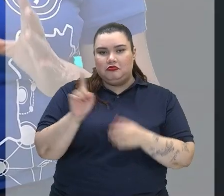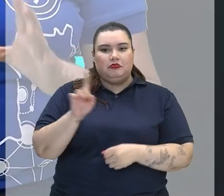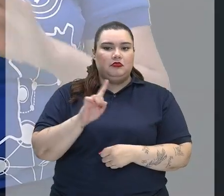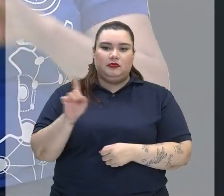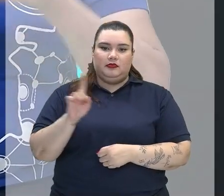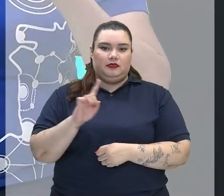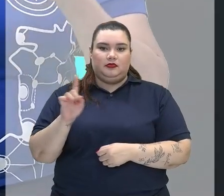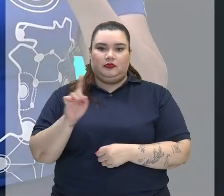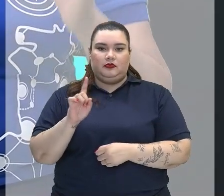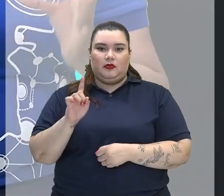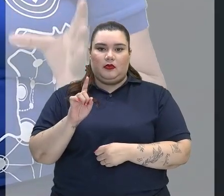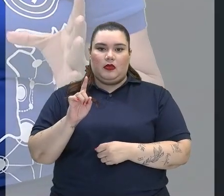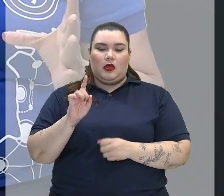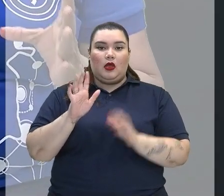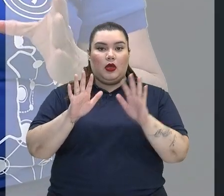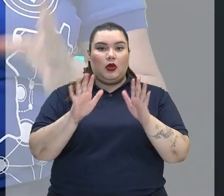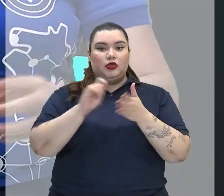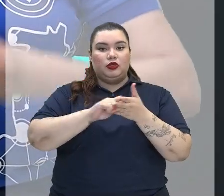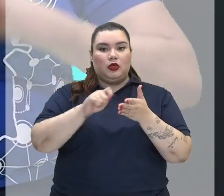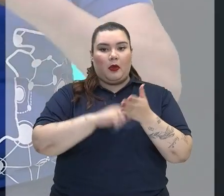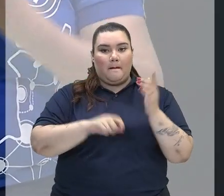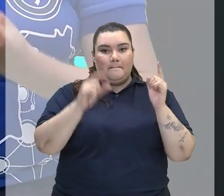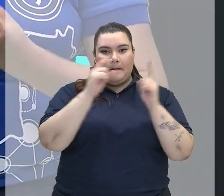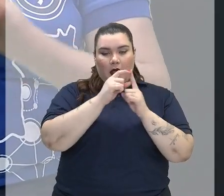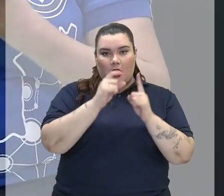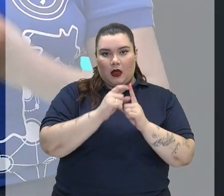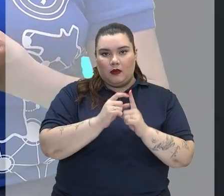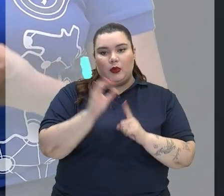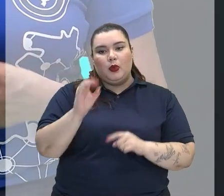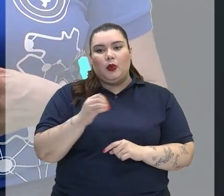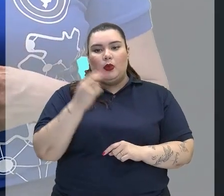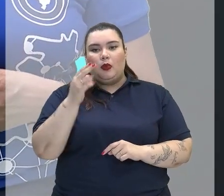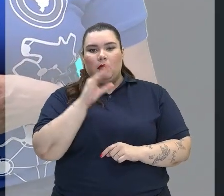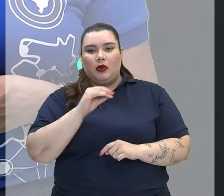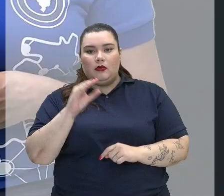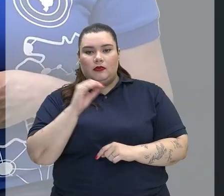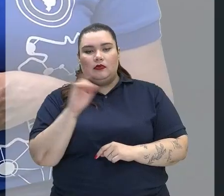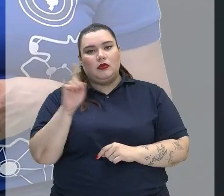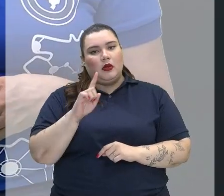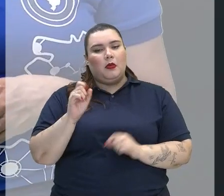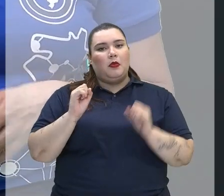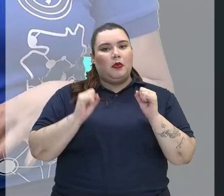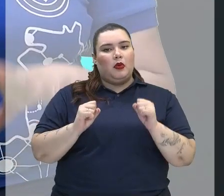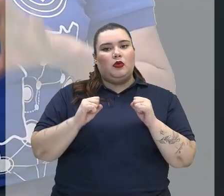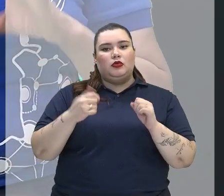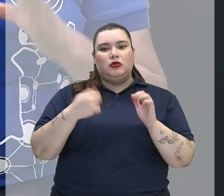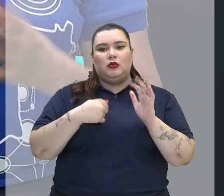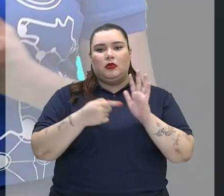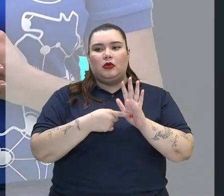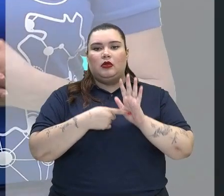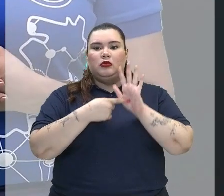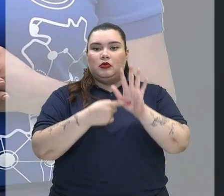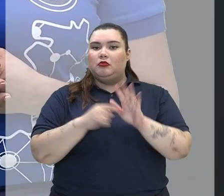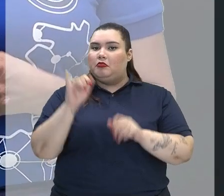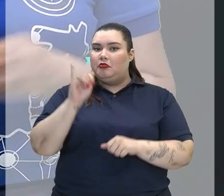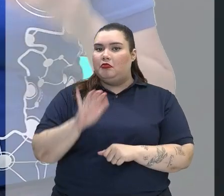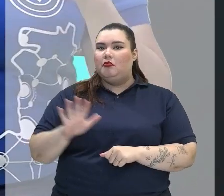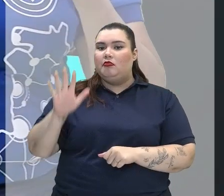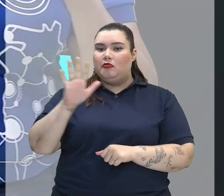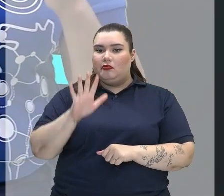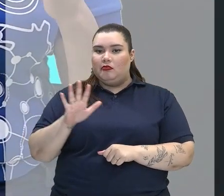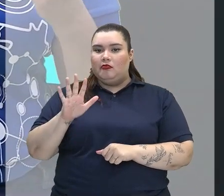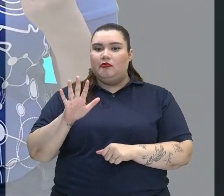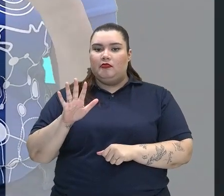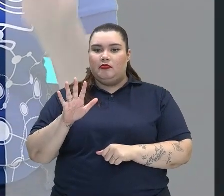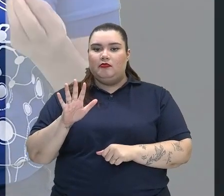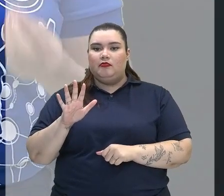Não, ou escrito com palavras, né? Ou falado, não. Posso apresentar uma imagem e